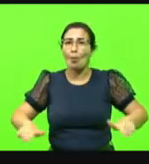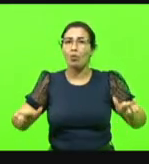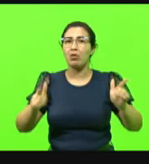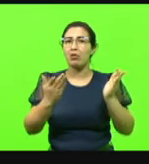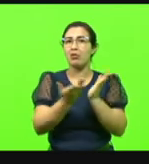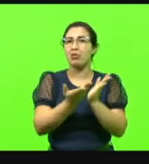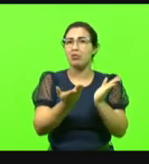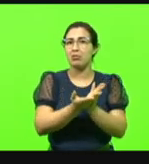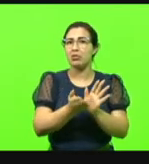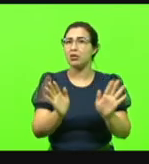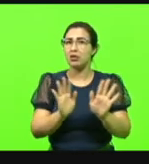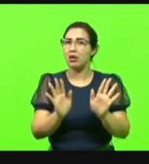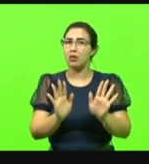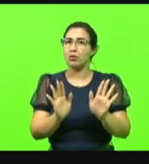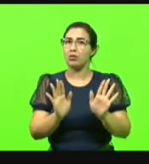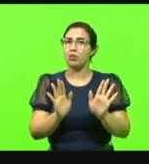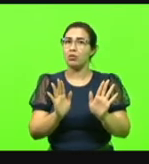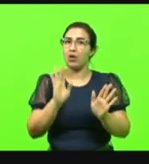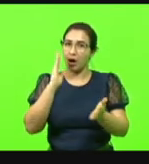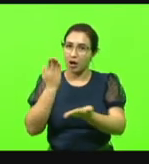é ateísmo.